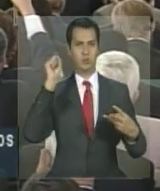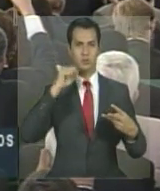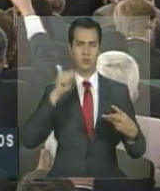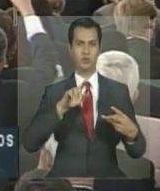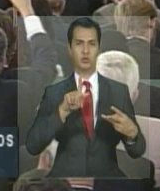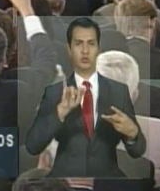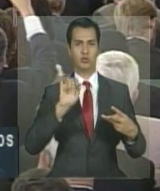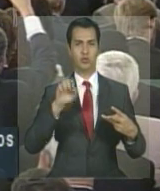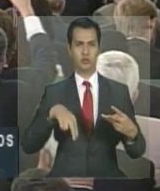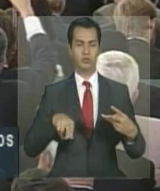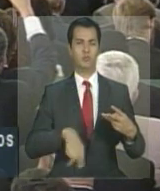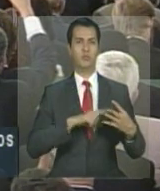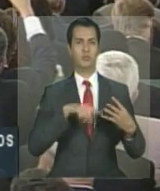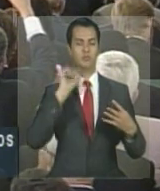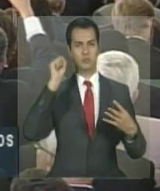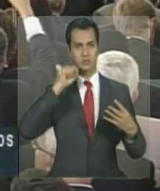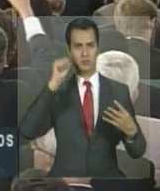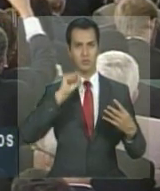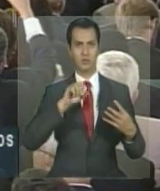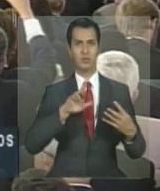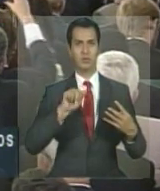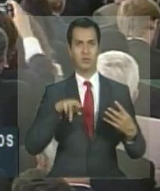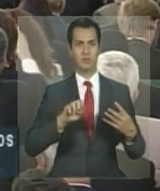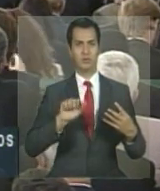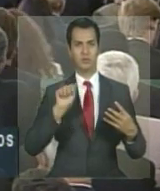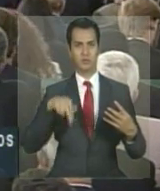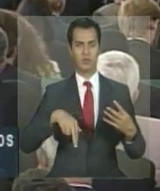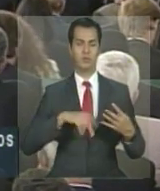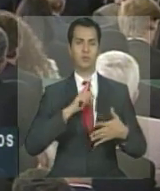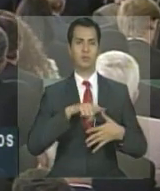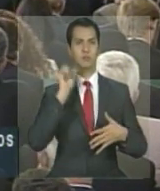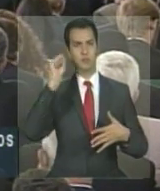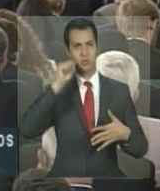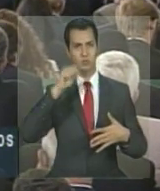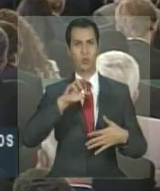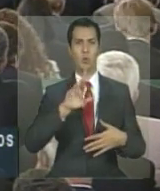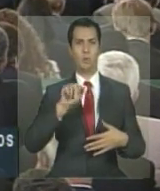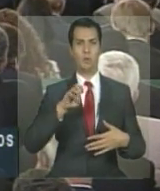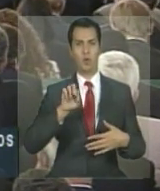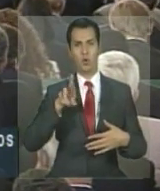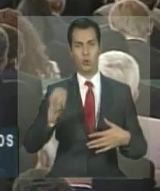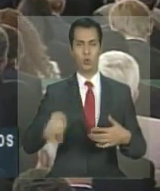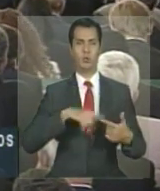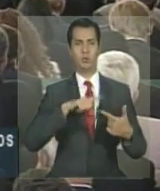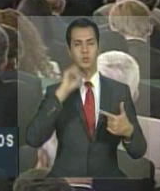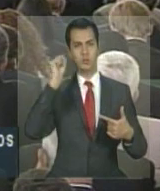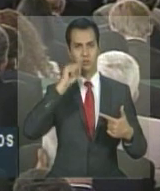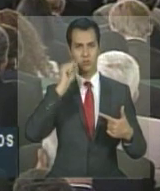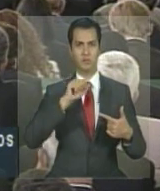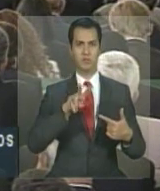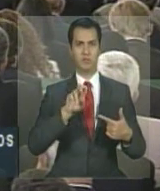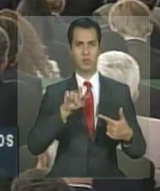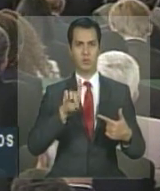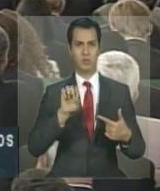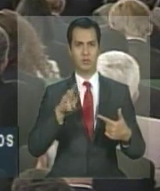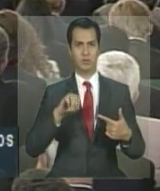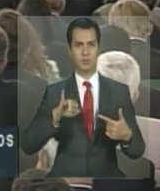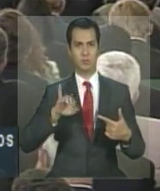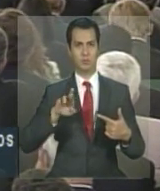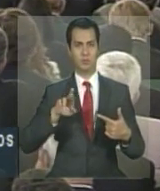senador Jim Argelo, senador Renan Calheiros, senador Romero Jucá, senador Valdemir